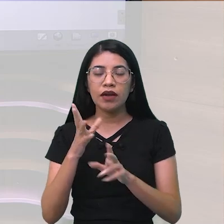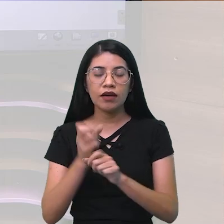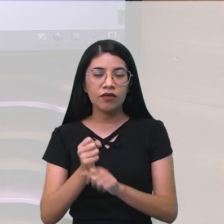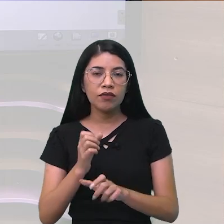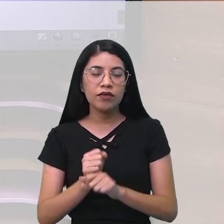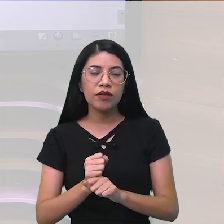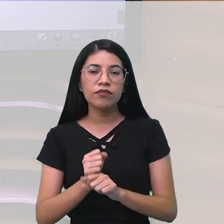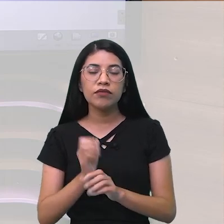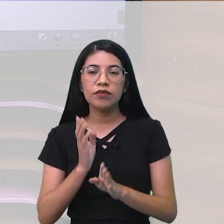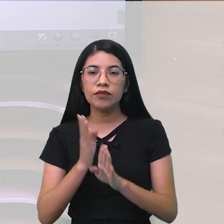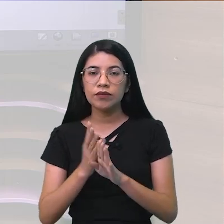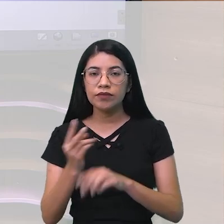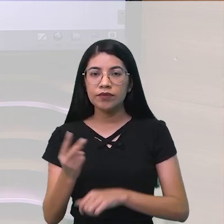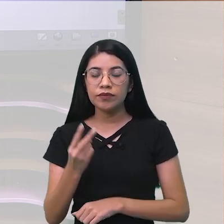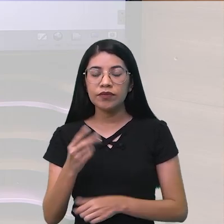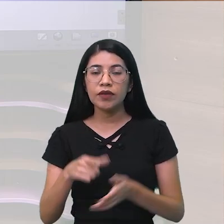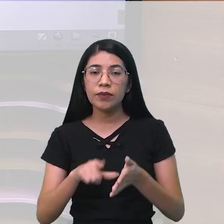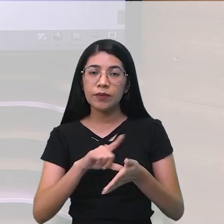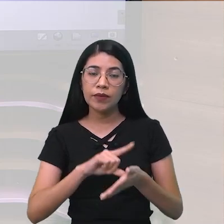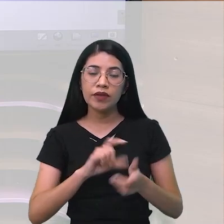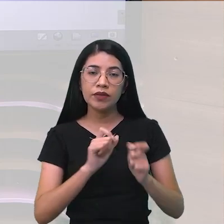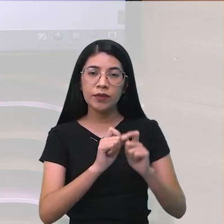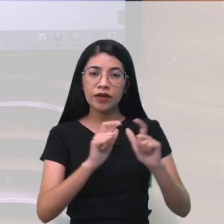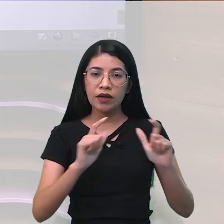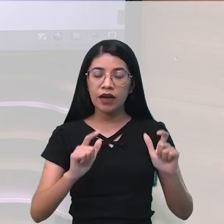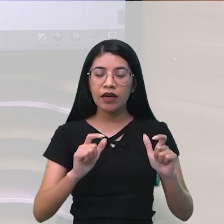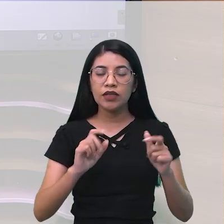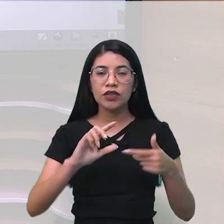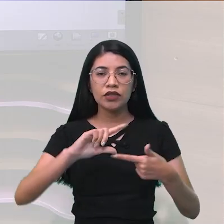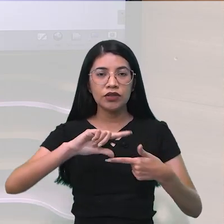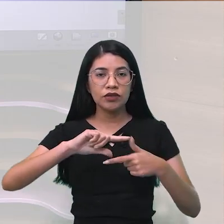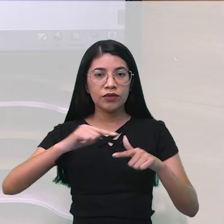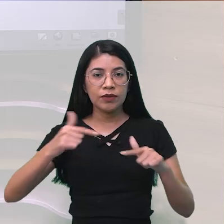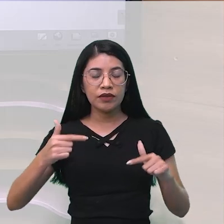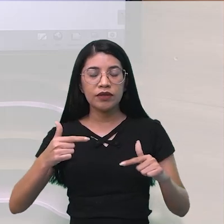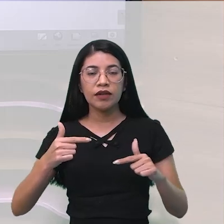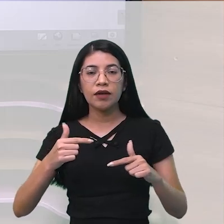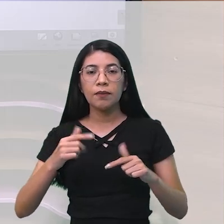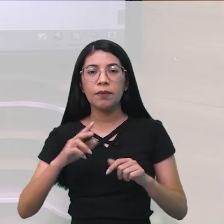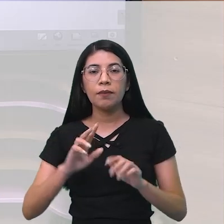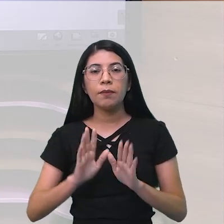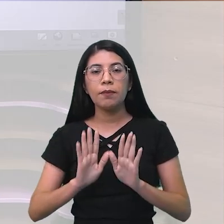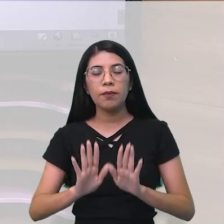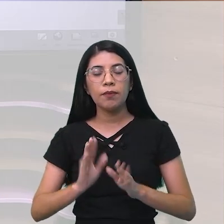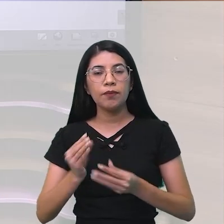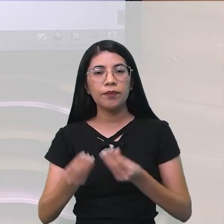tá? Então, inicialmente eu tinha ali um problema de geometria, mas que estava